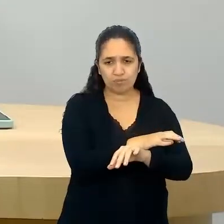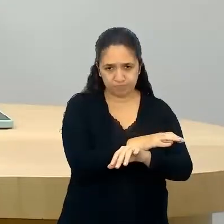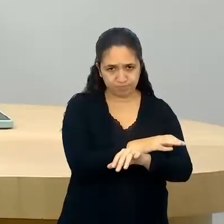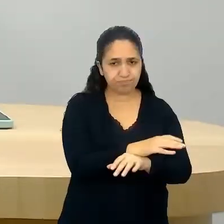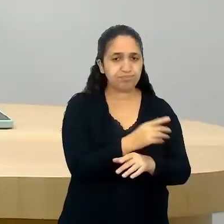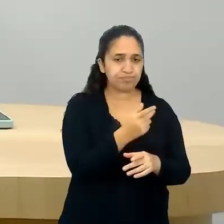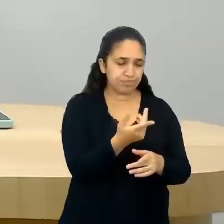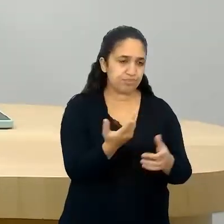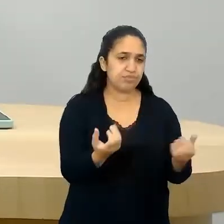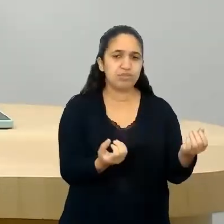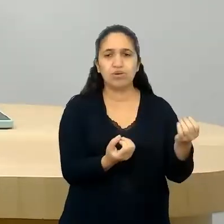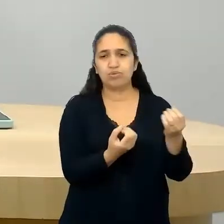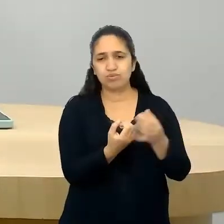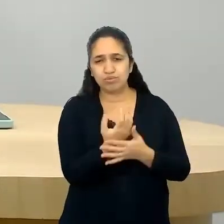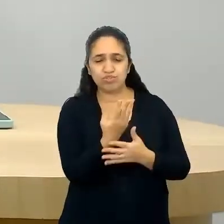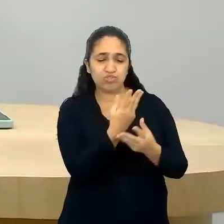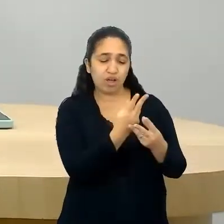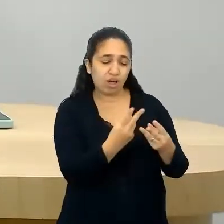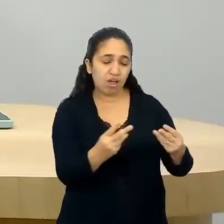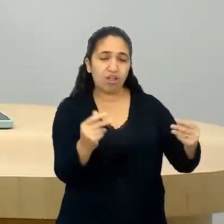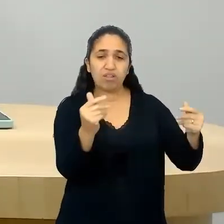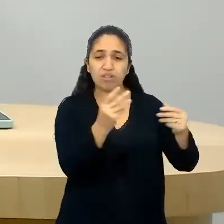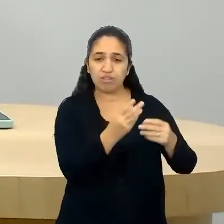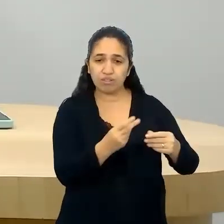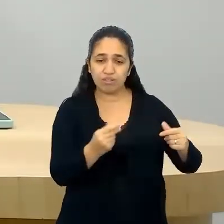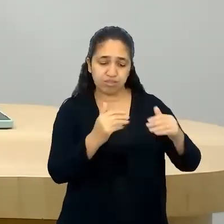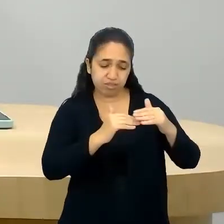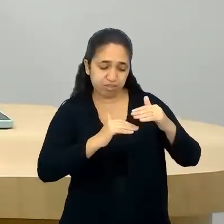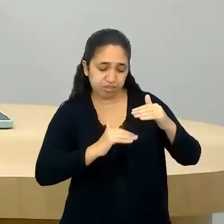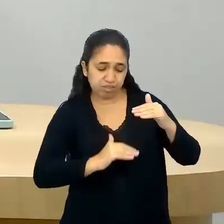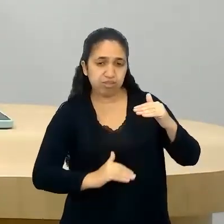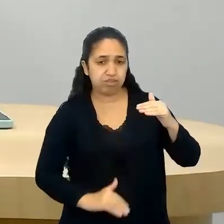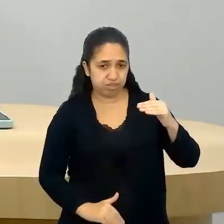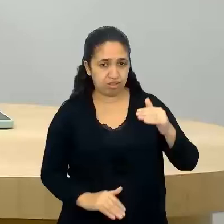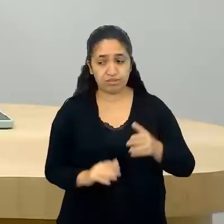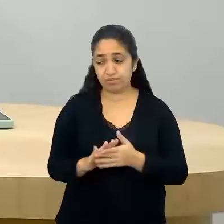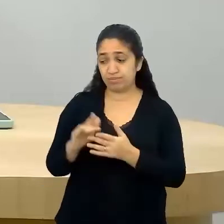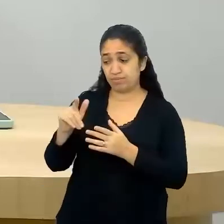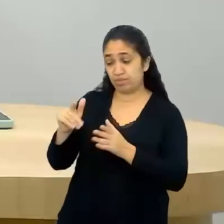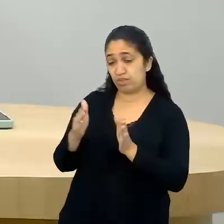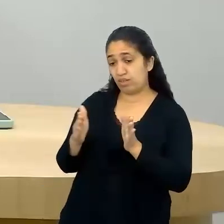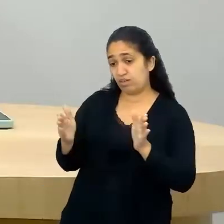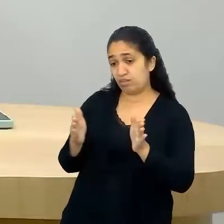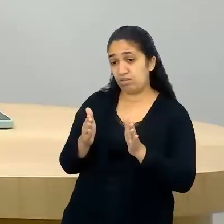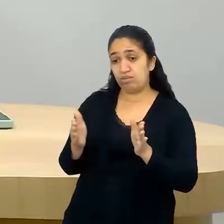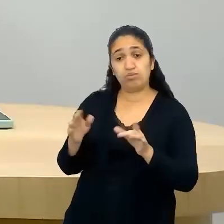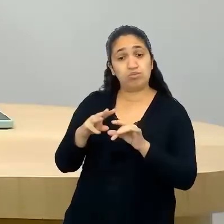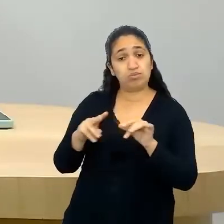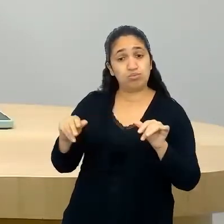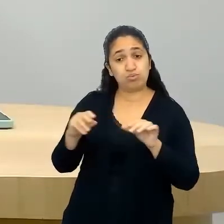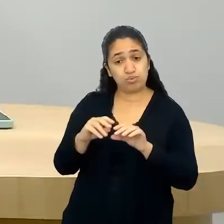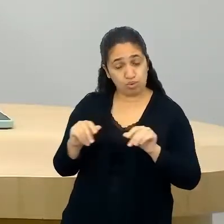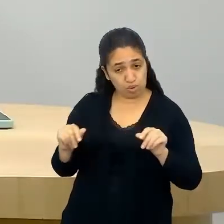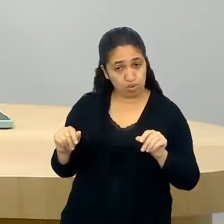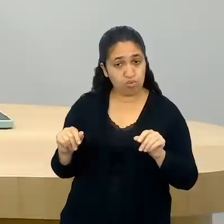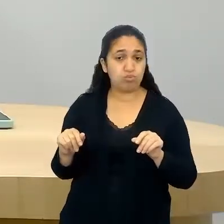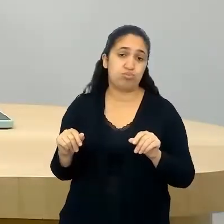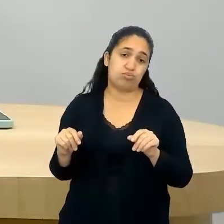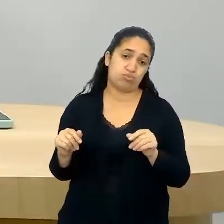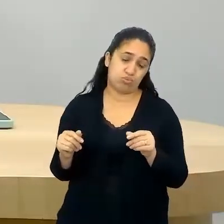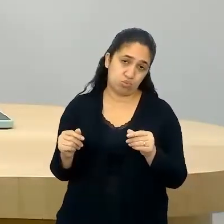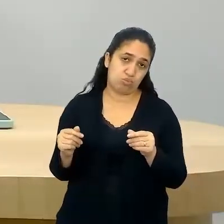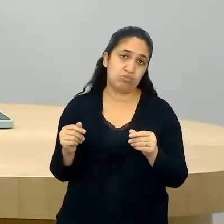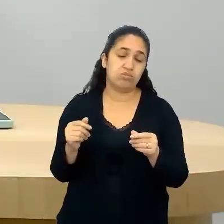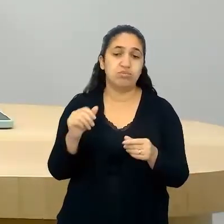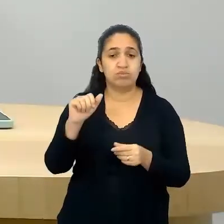onde que aparece aí as areias aí do subsolo. Se é já mais um solo, né, com